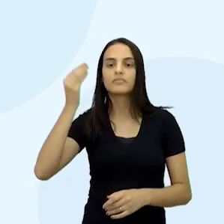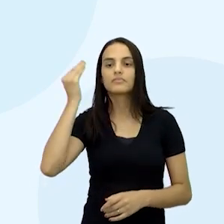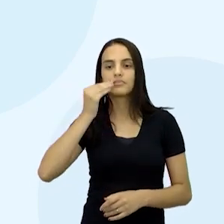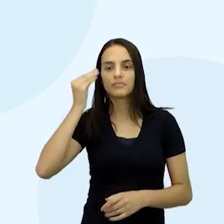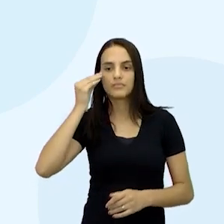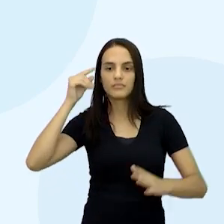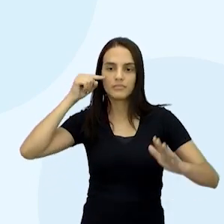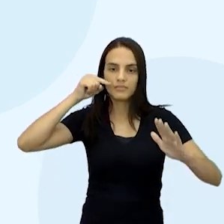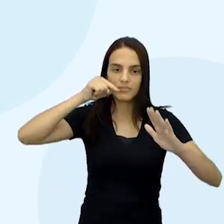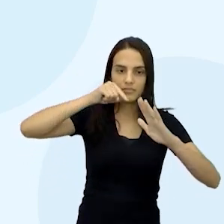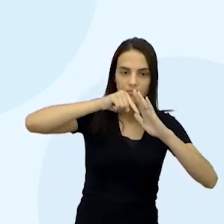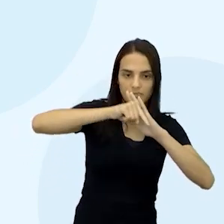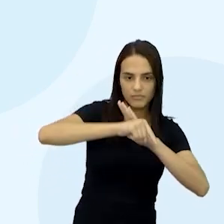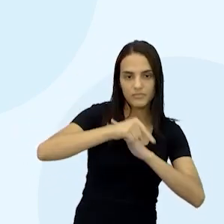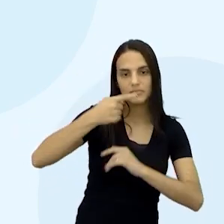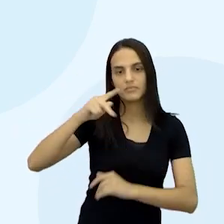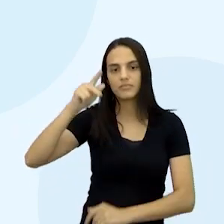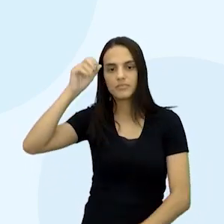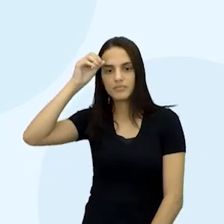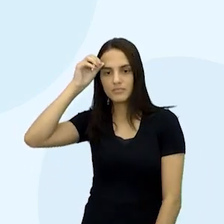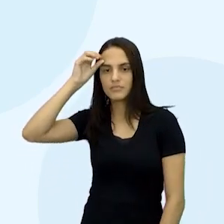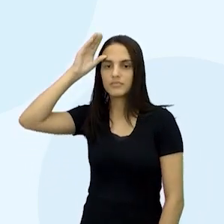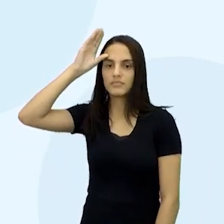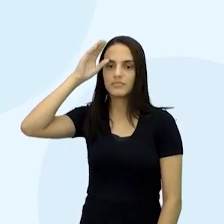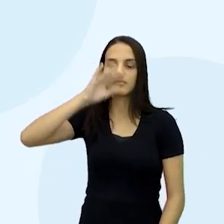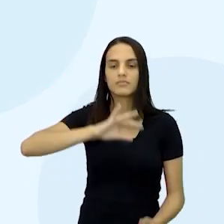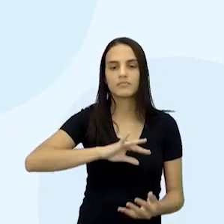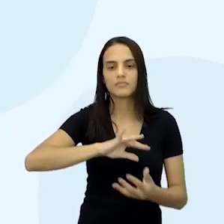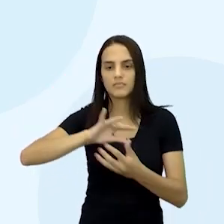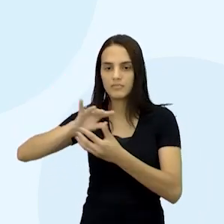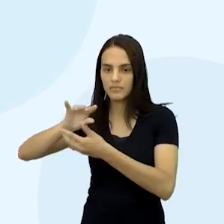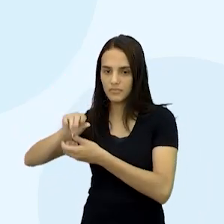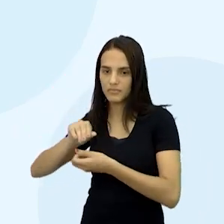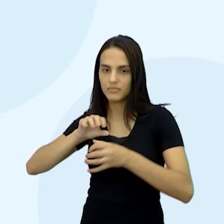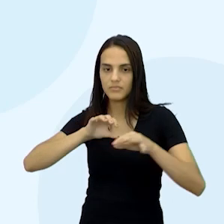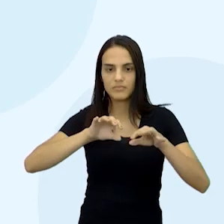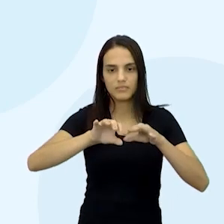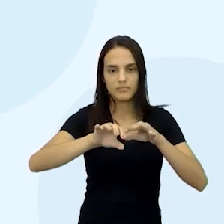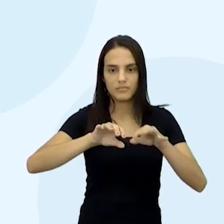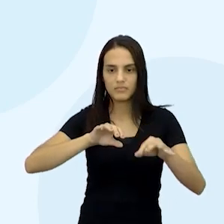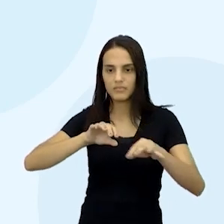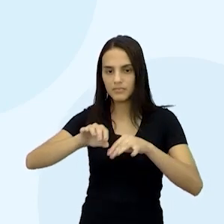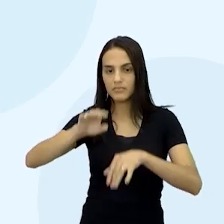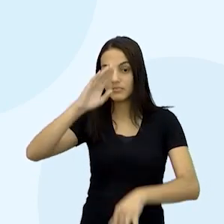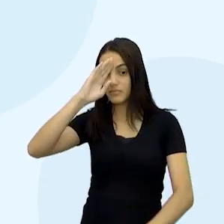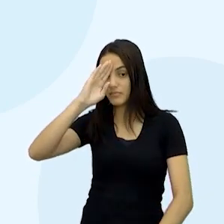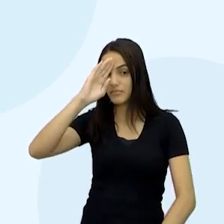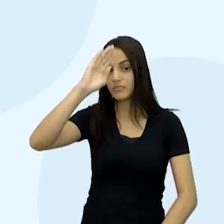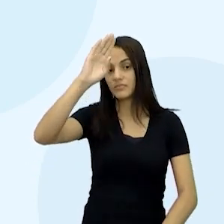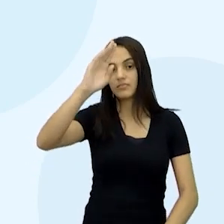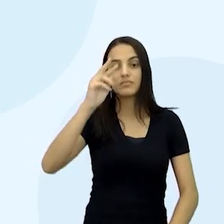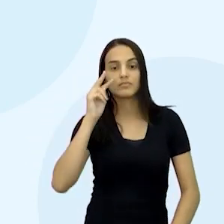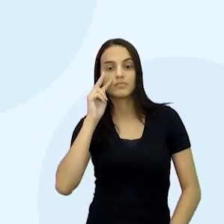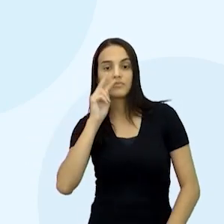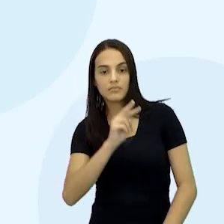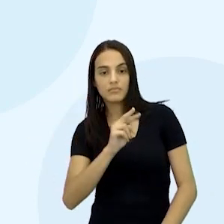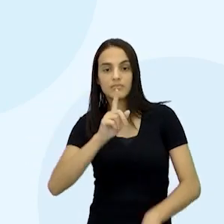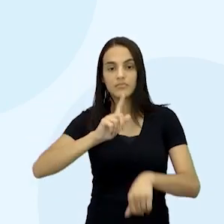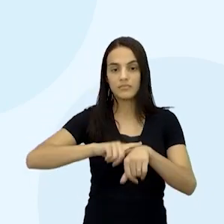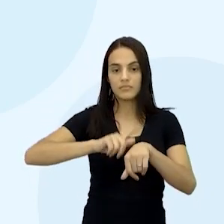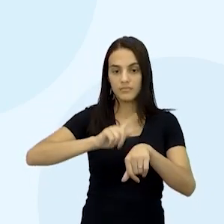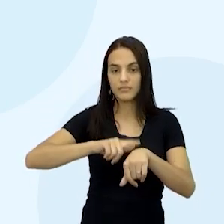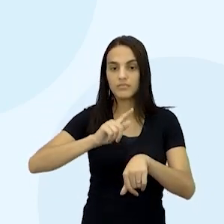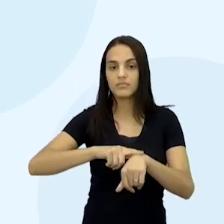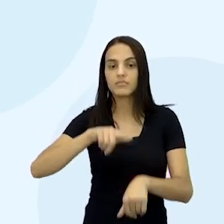tiveram a oportunidade de aprofundar os seus conhecimentos sobre como o nosso planeta é dinâmico, principalmente